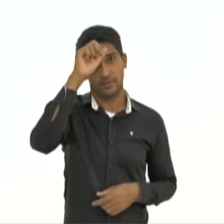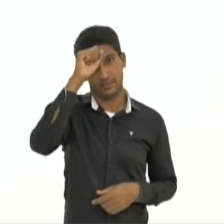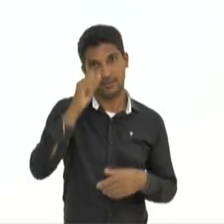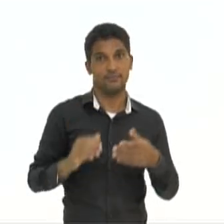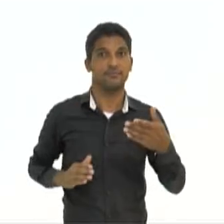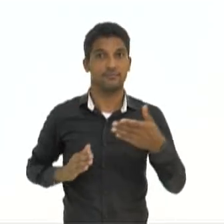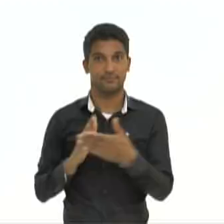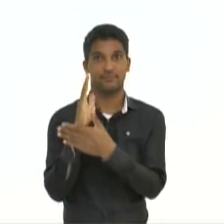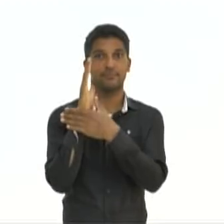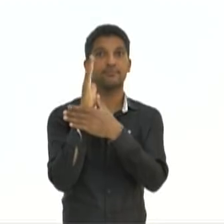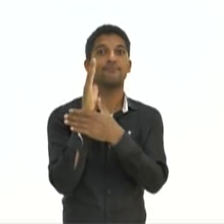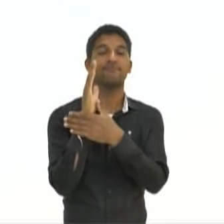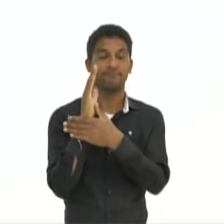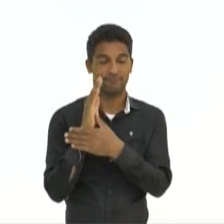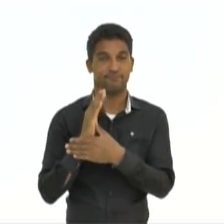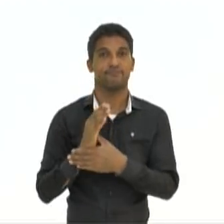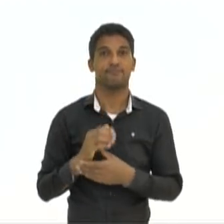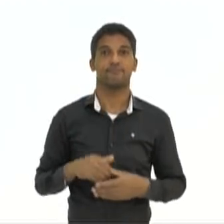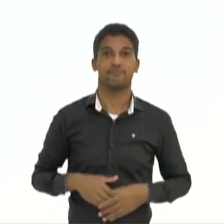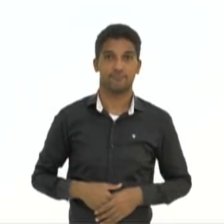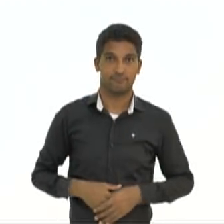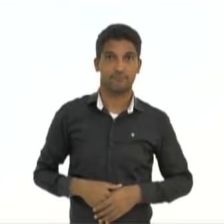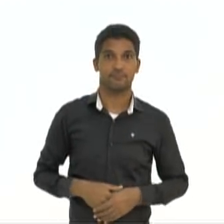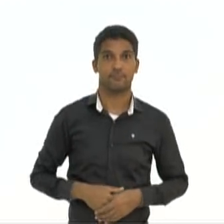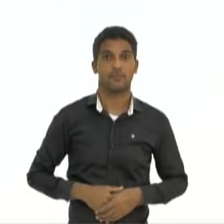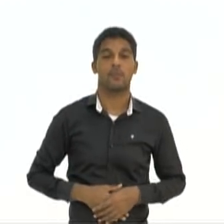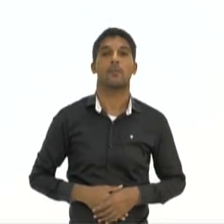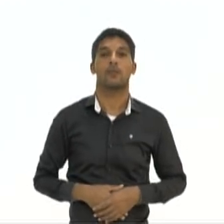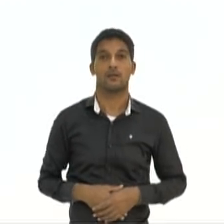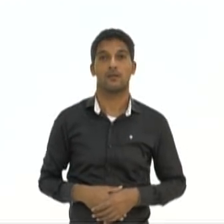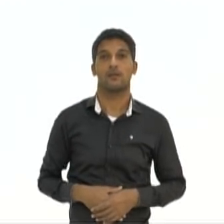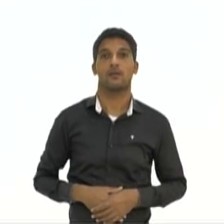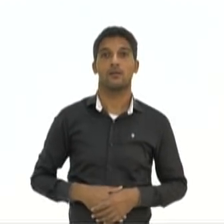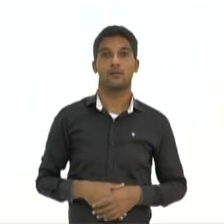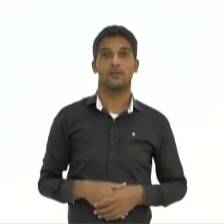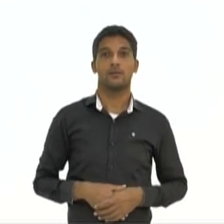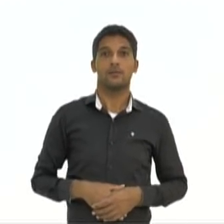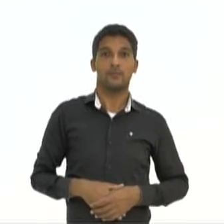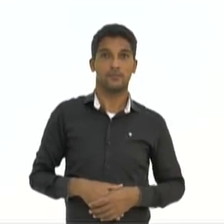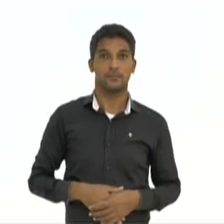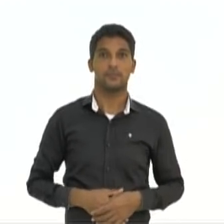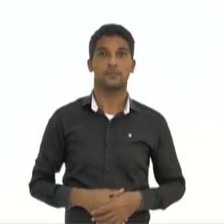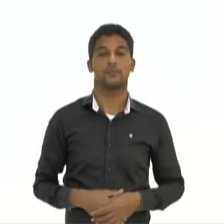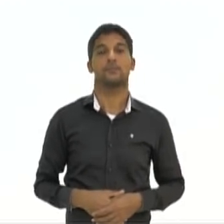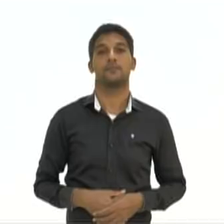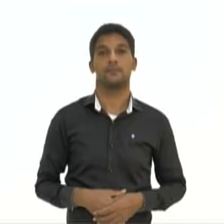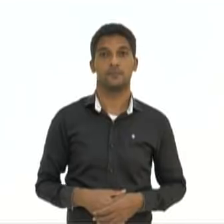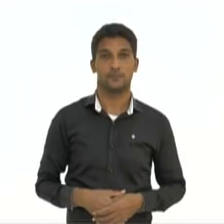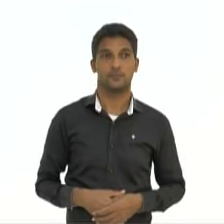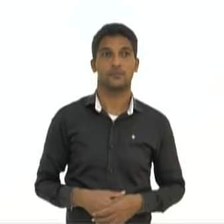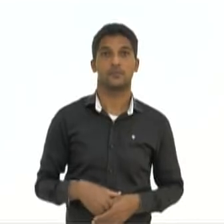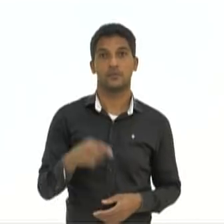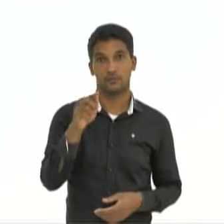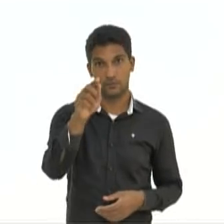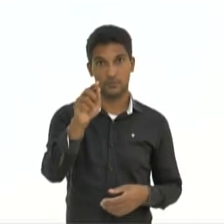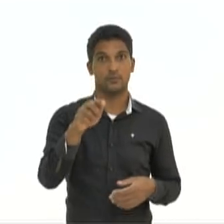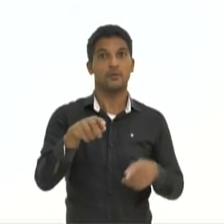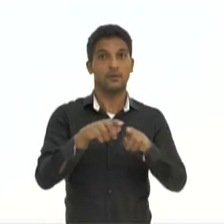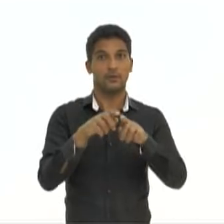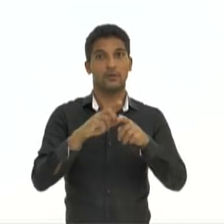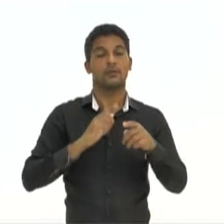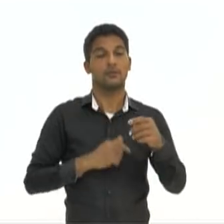dos saberes. Então, logo, vocês são seres aí que demonstram ter uma ambição, um projeto de futuro. Você também pode ter